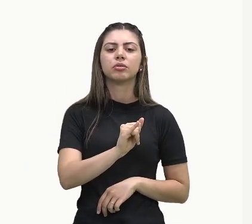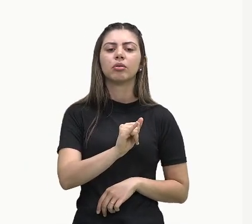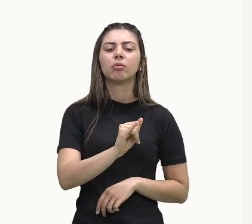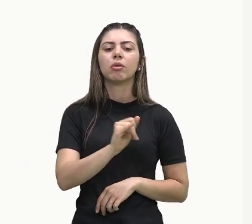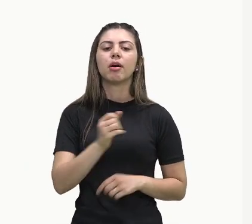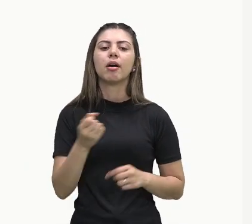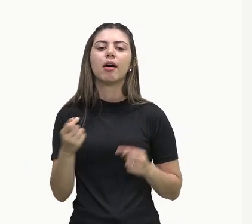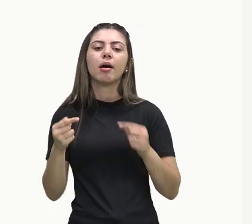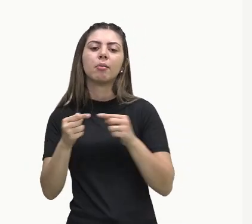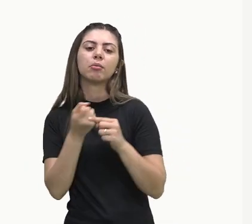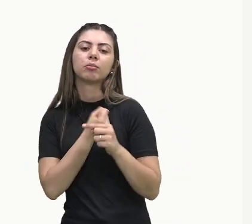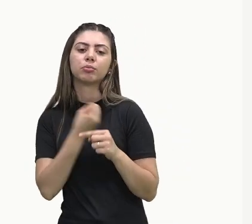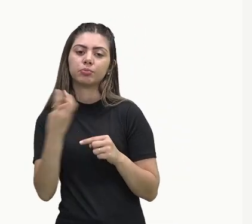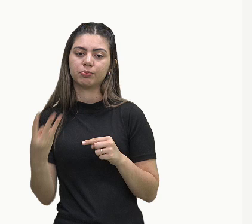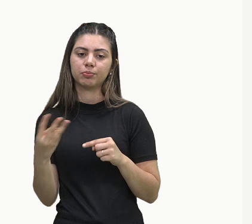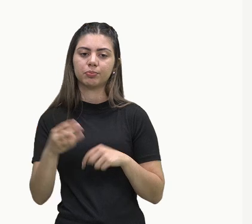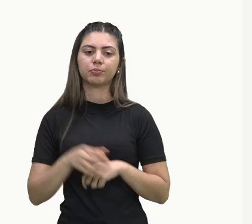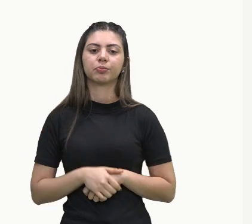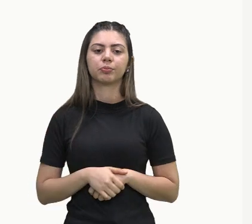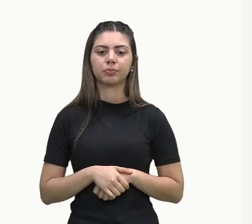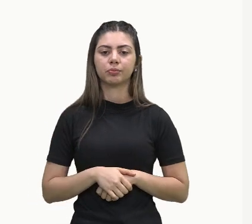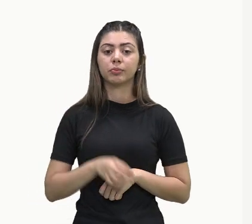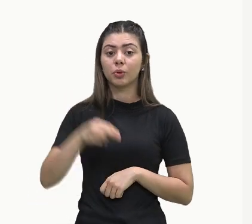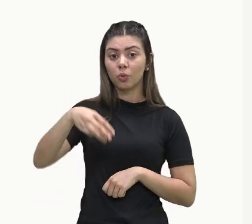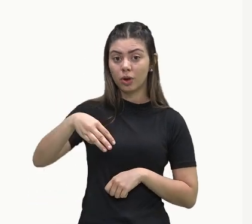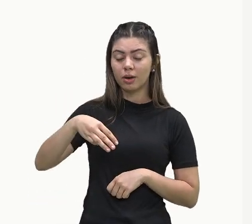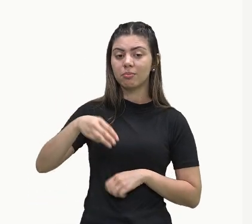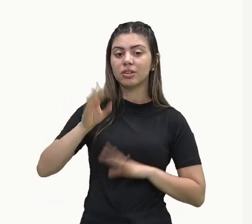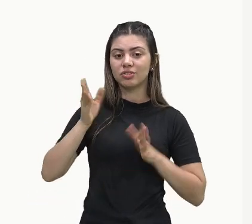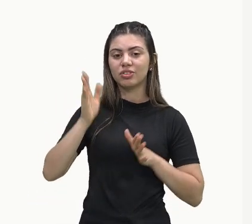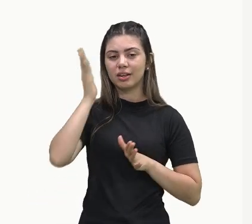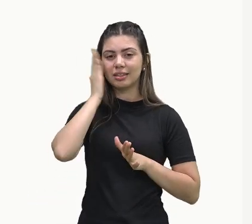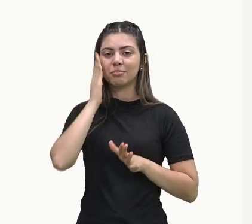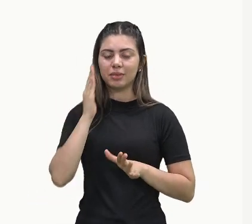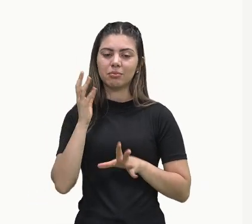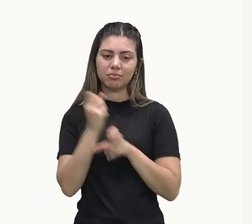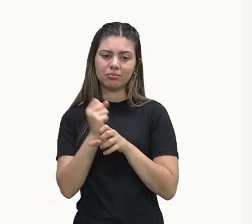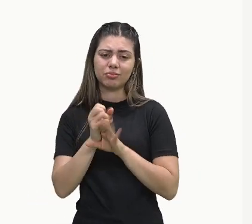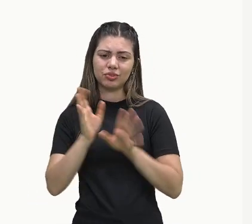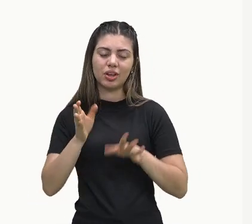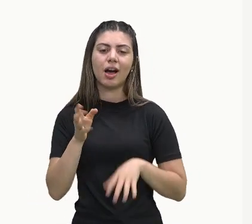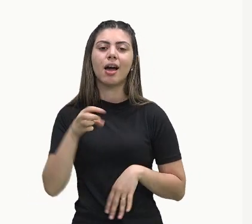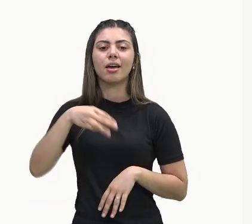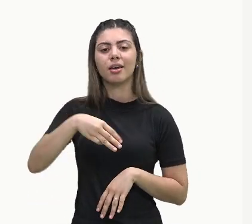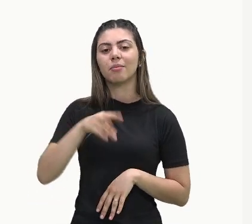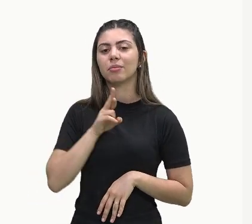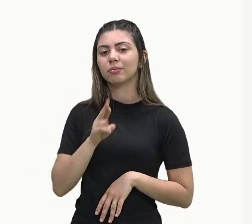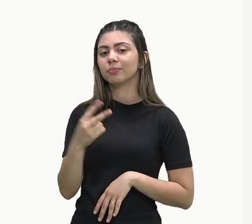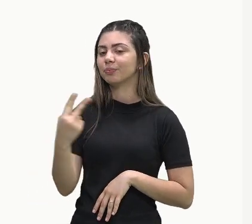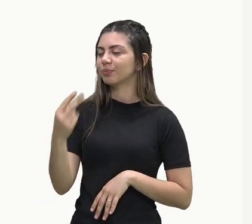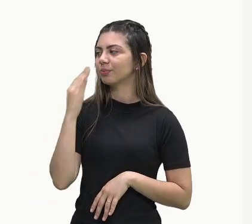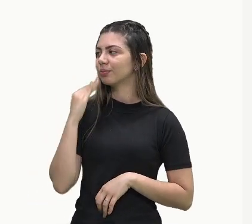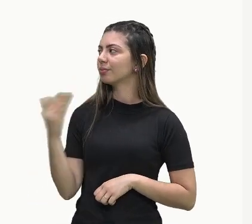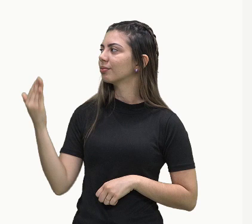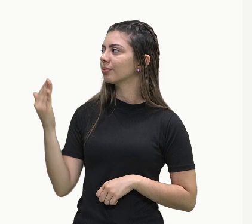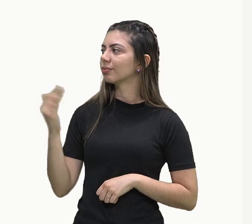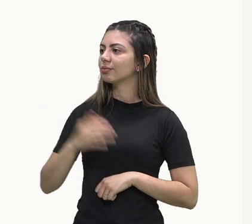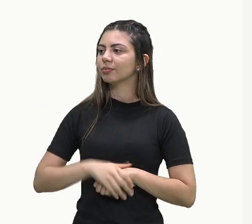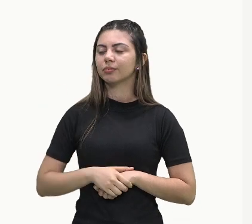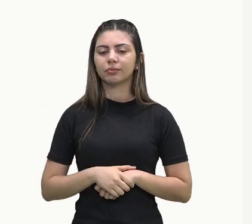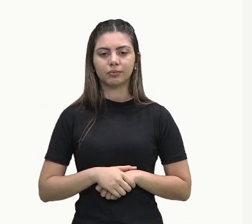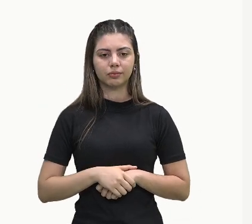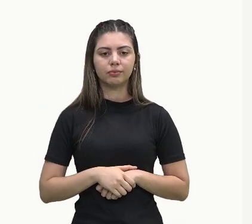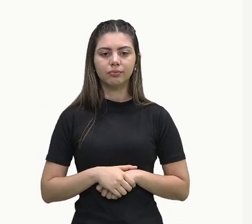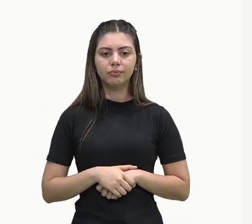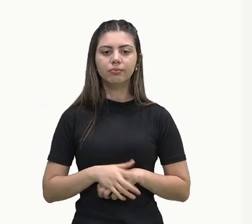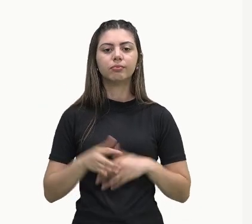3 O M nós já calculamos quanto é que é Ele é m igual a quanto M = 2